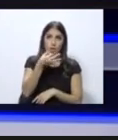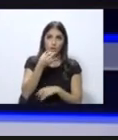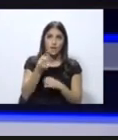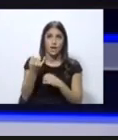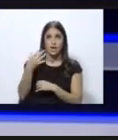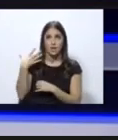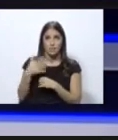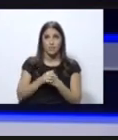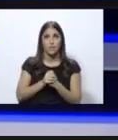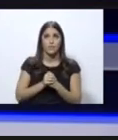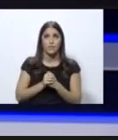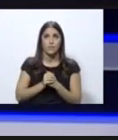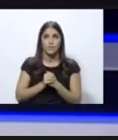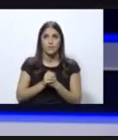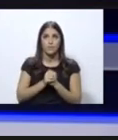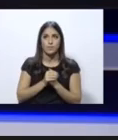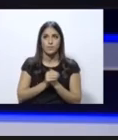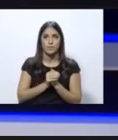a envolver Cava.